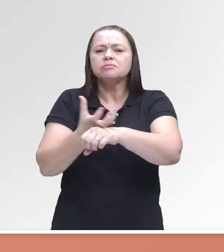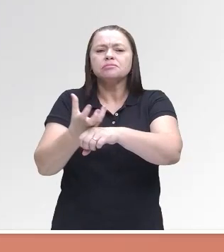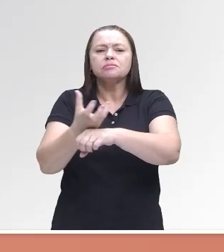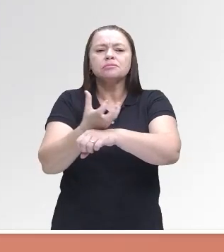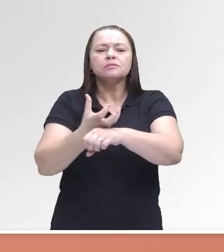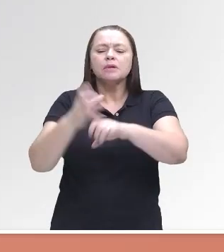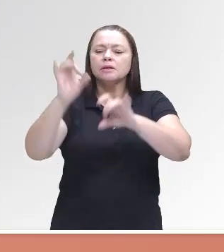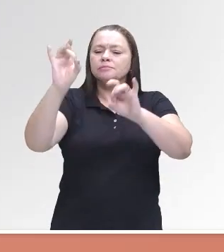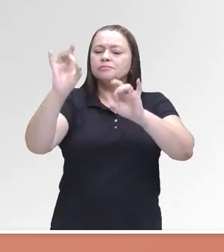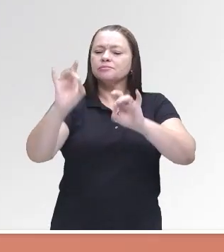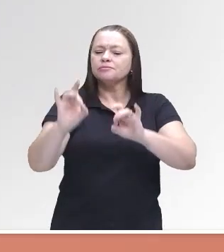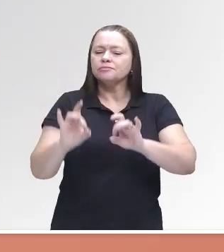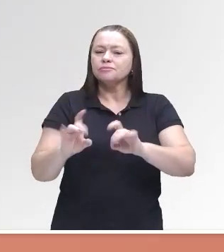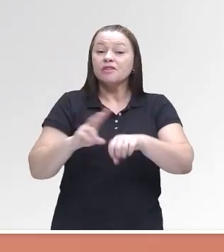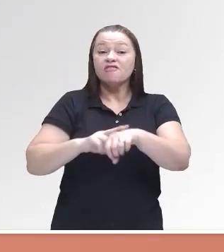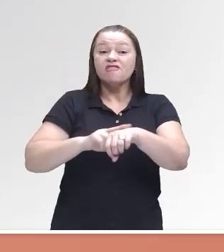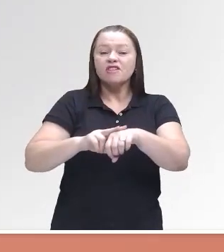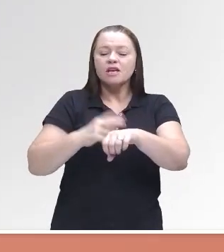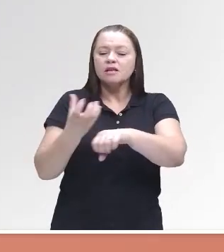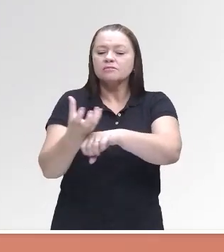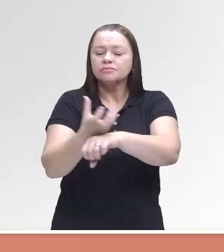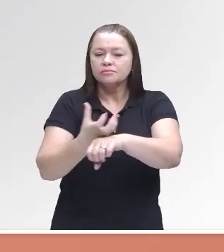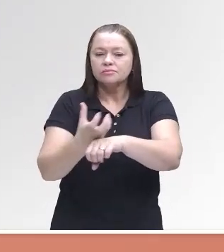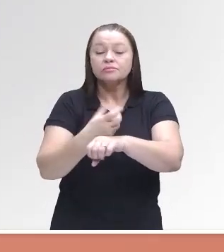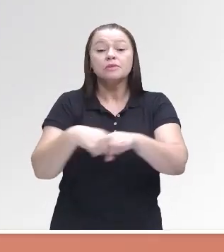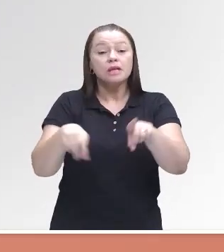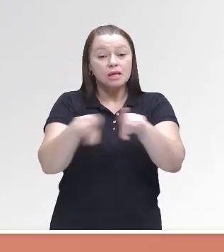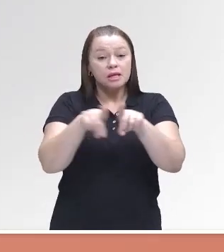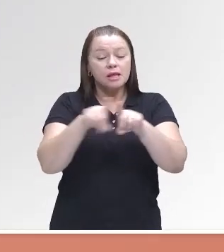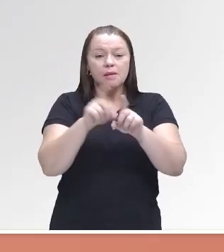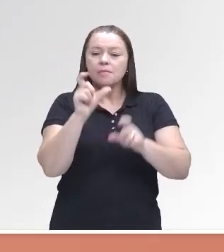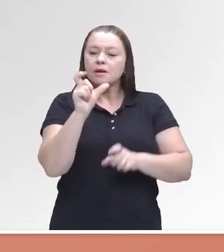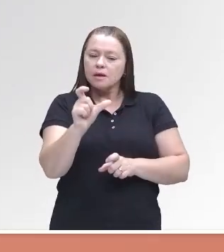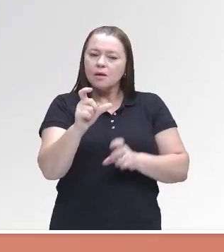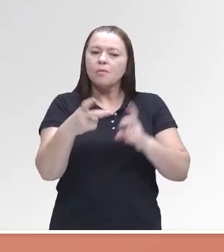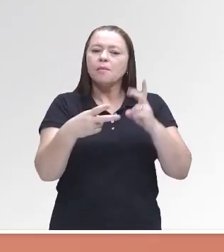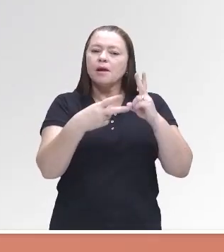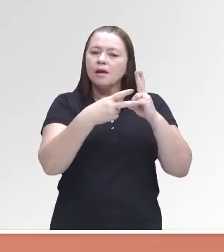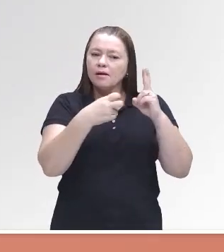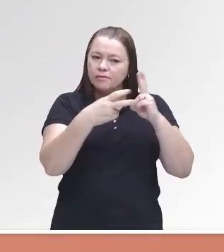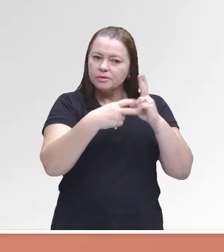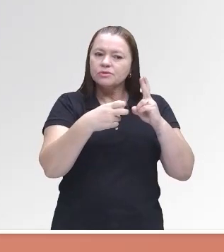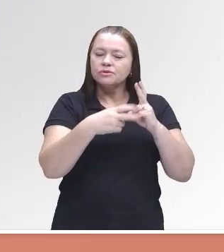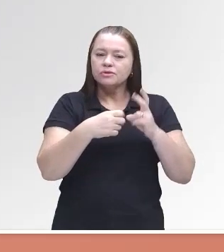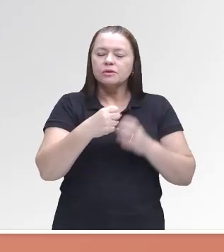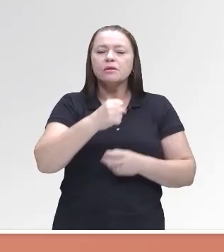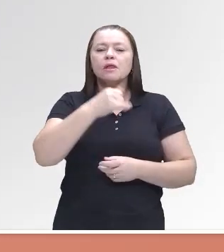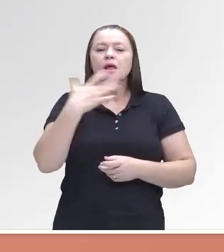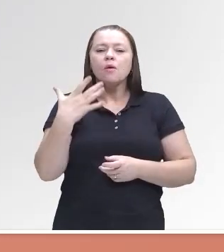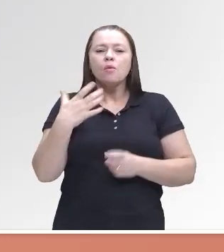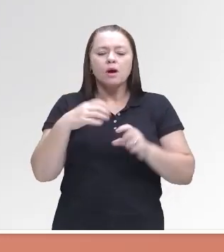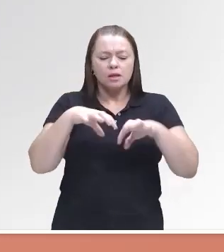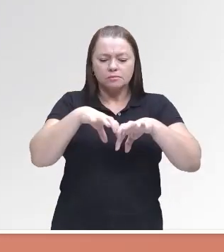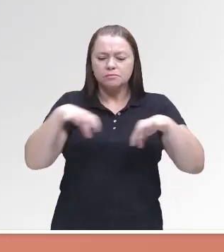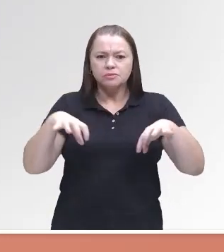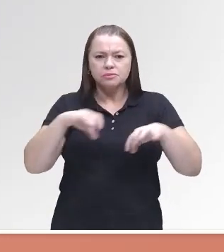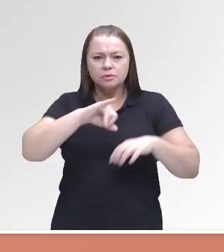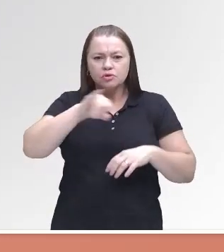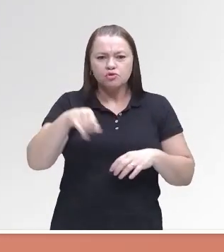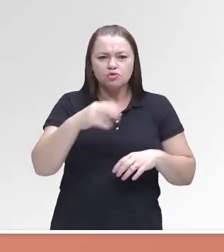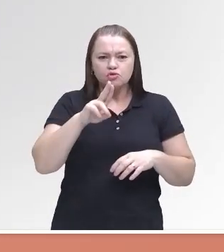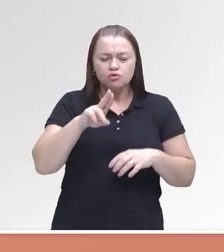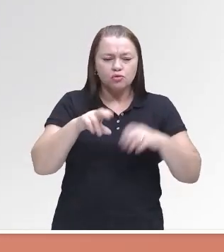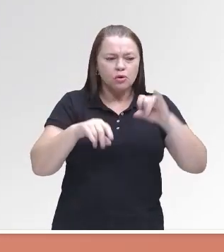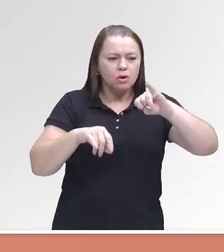É também uma palavra indígena. Quantas sílabas eu tenho na palavrinha ju? Posso separar a J do U